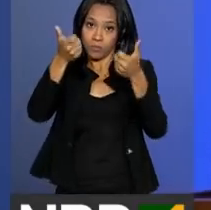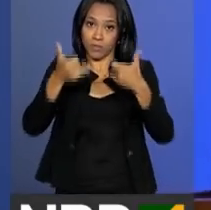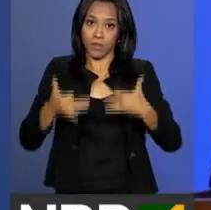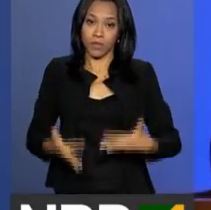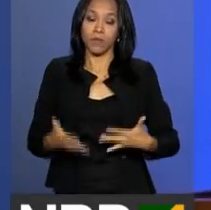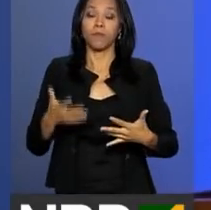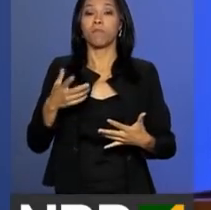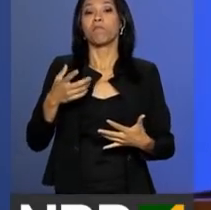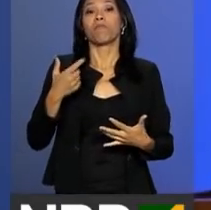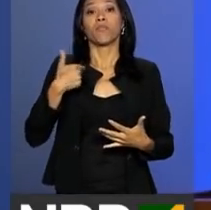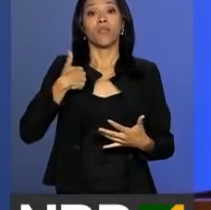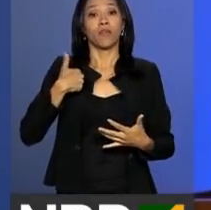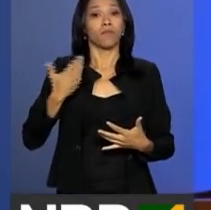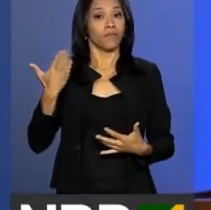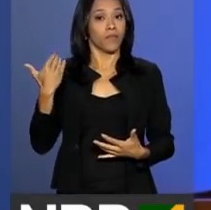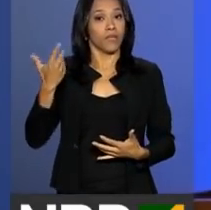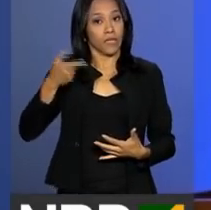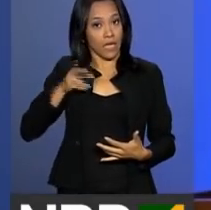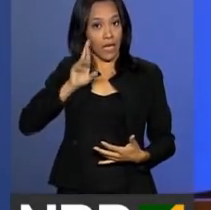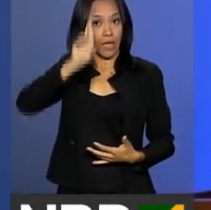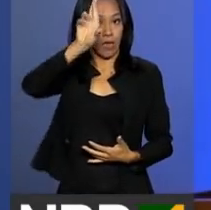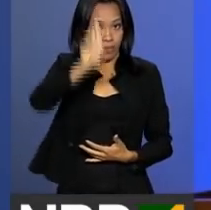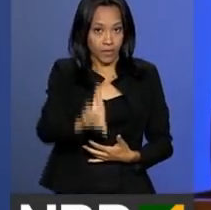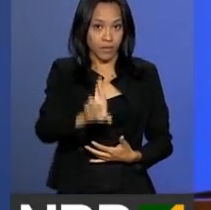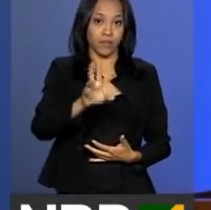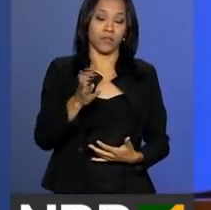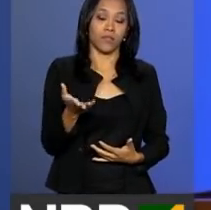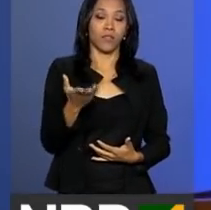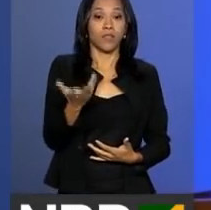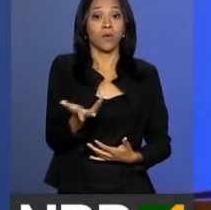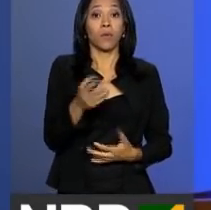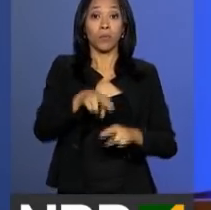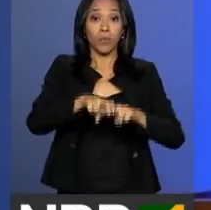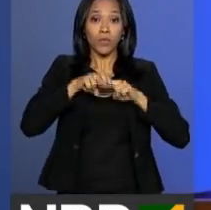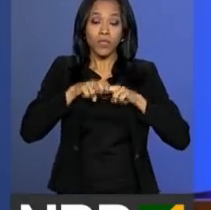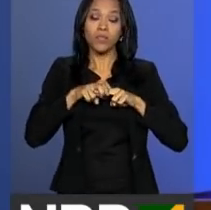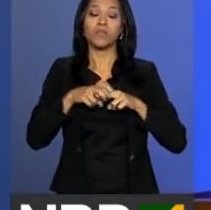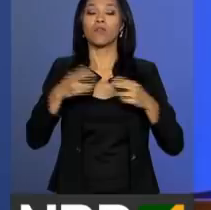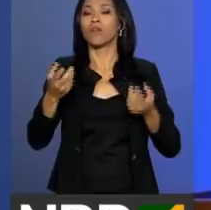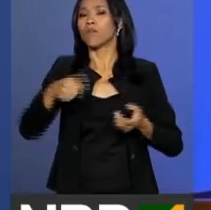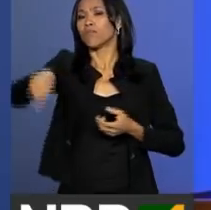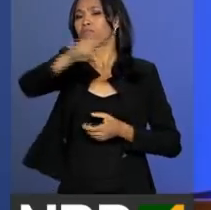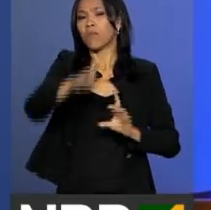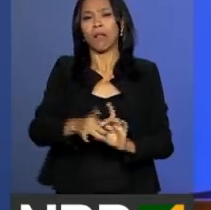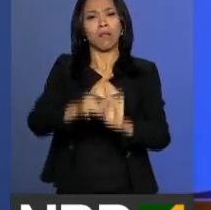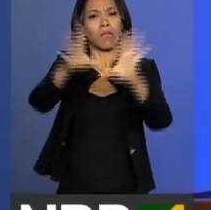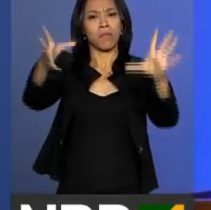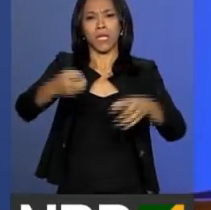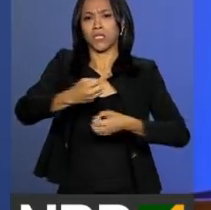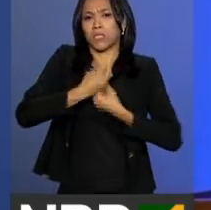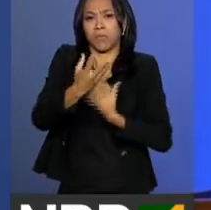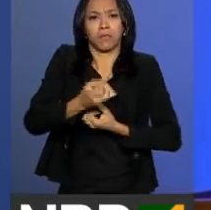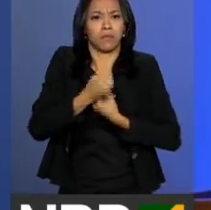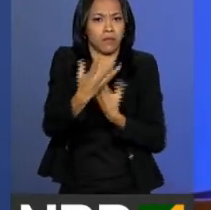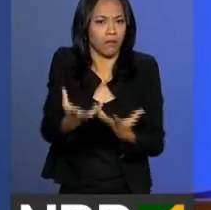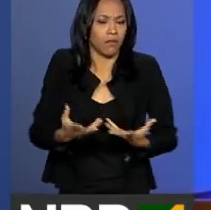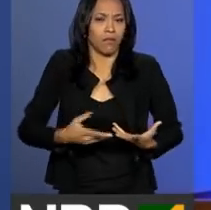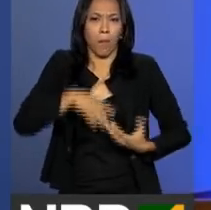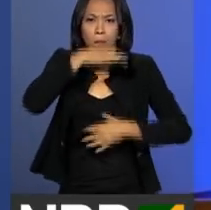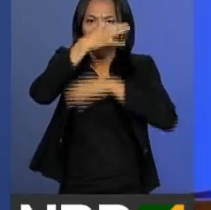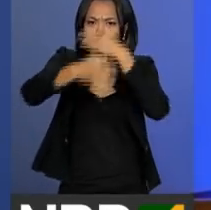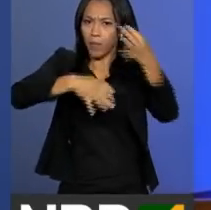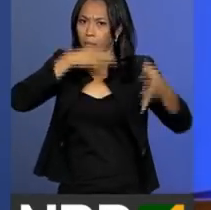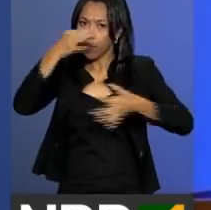representantes aquele momento da soberania popular e por isso que a liberdade de expressão ela foi ela pontilha